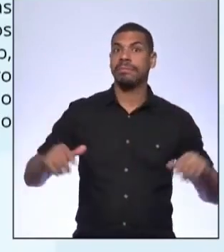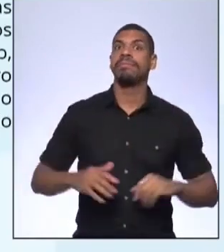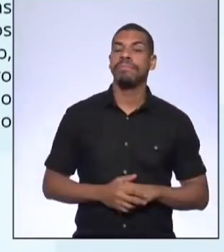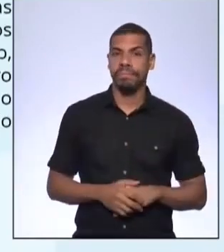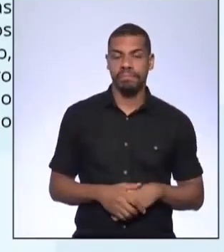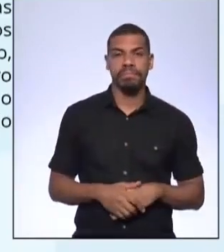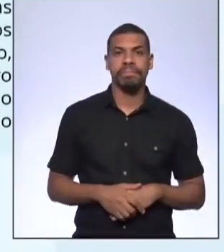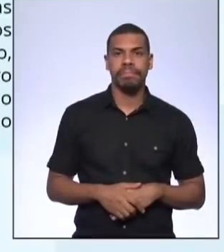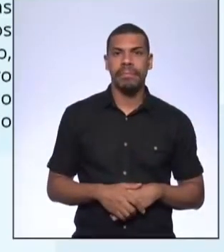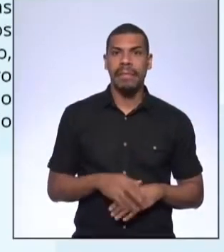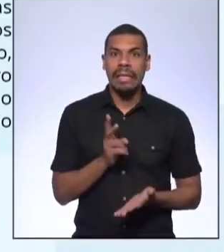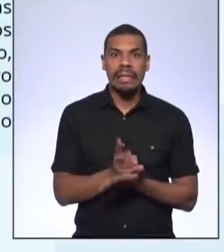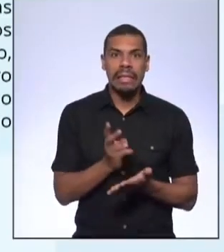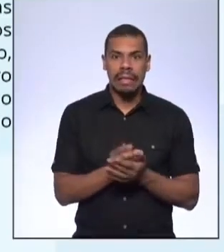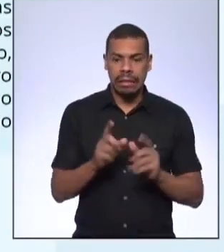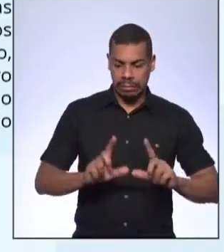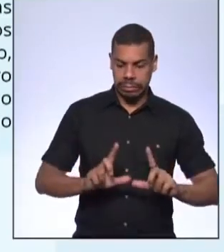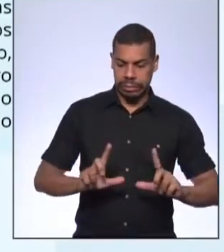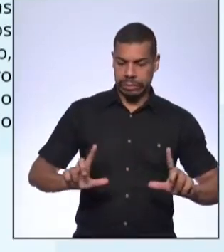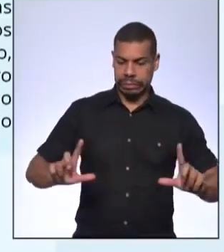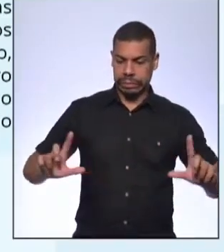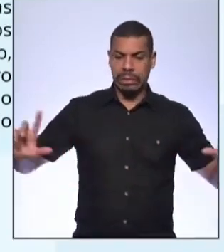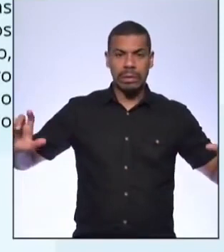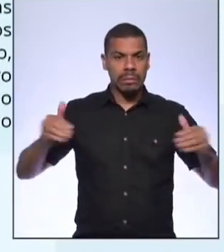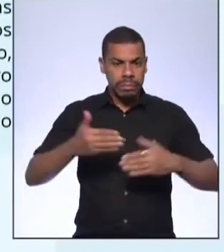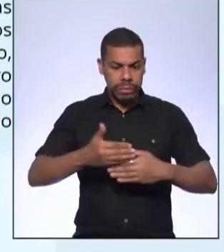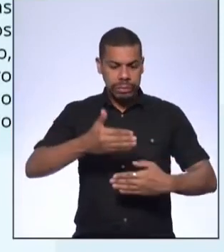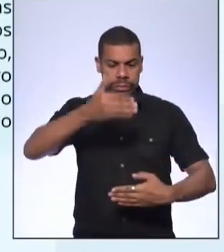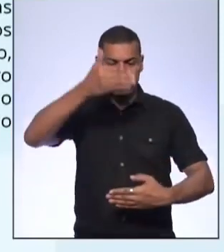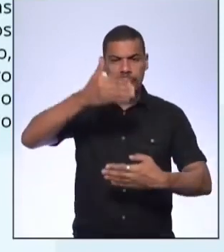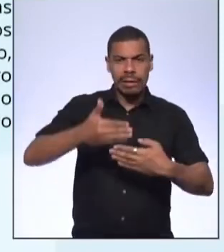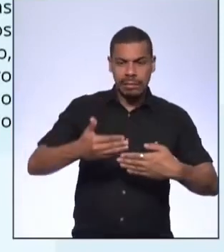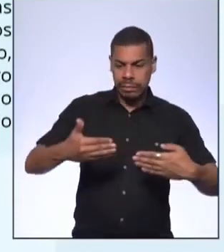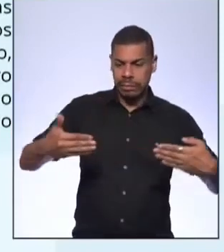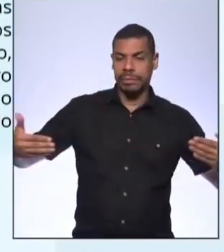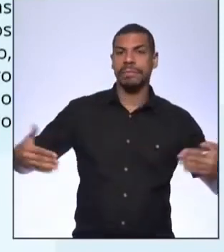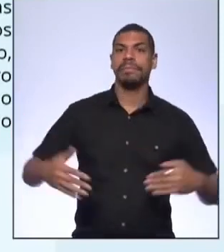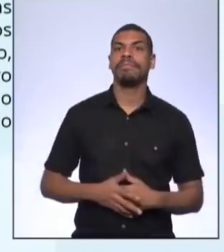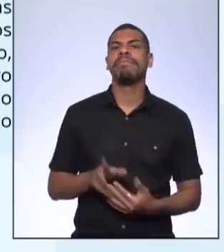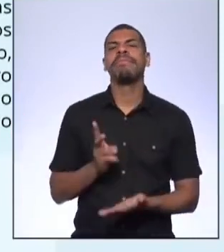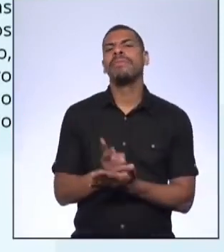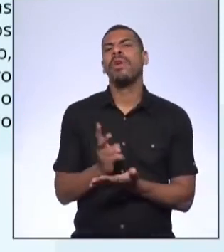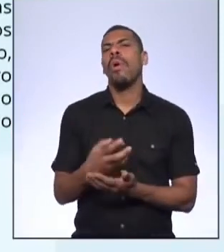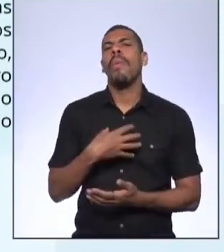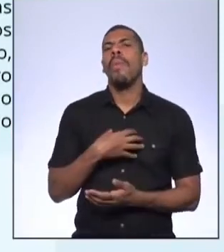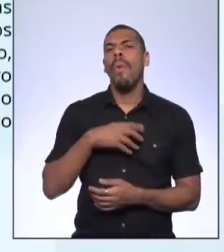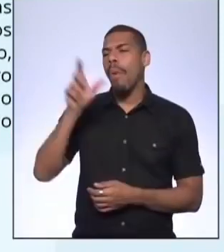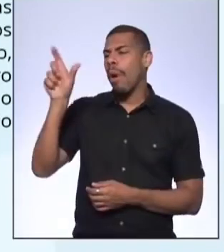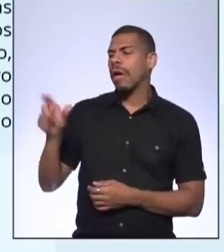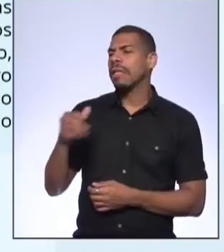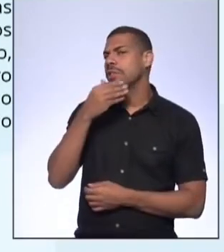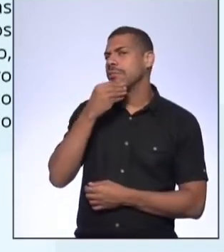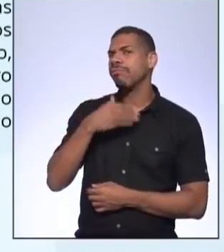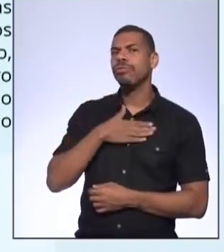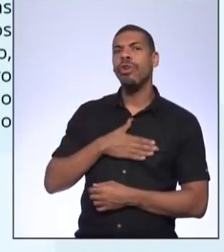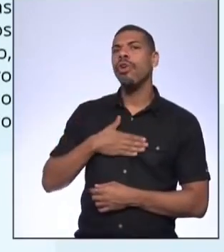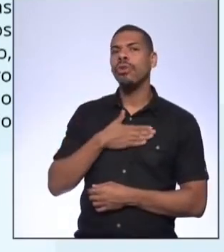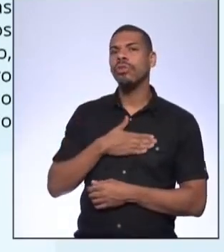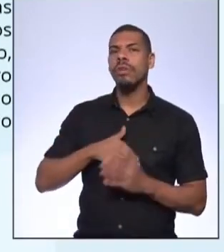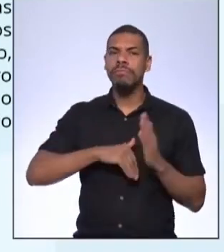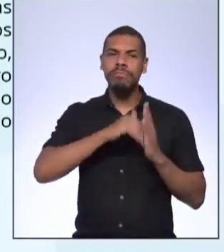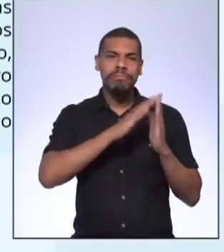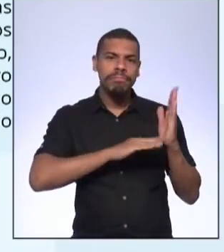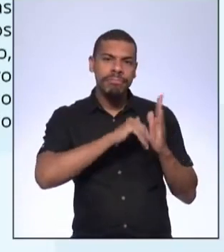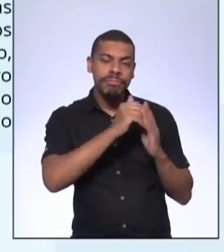muito grande, eram sempre painéis enormes. E por que o Diego Rivera gostava desse formato grande, né, de obra e de trabalho?